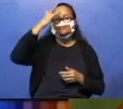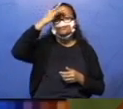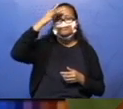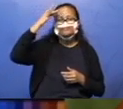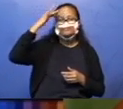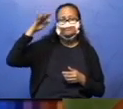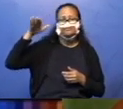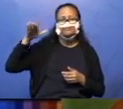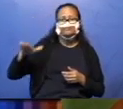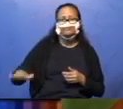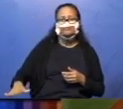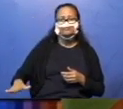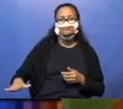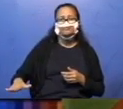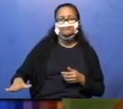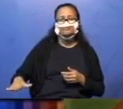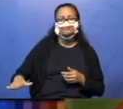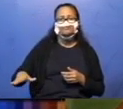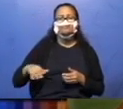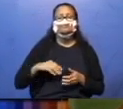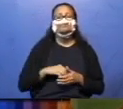anões. Coloca aí, ó,